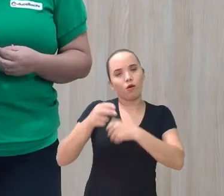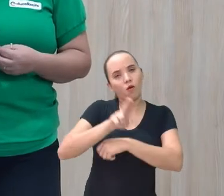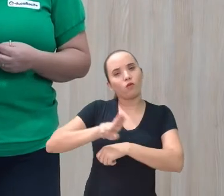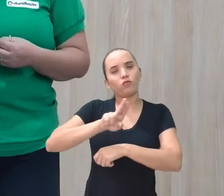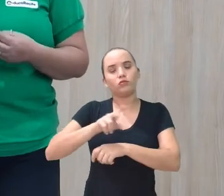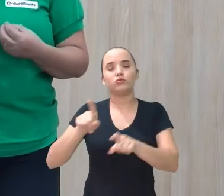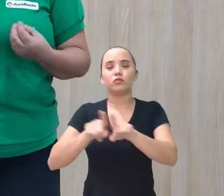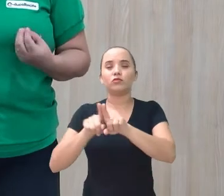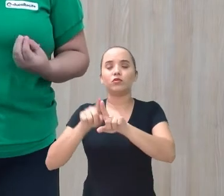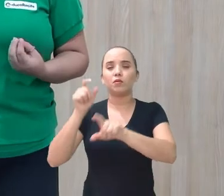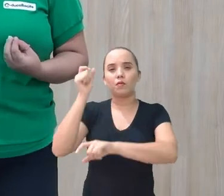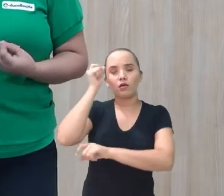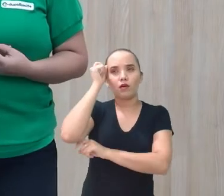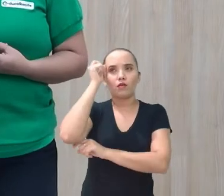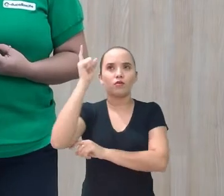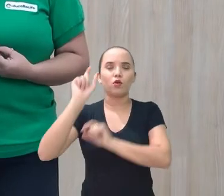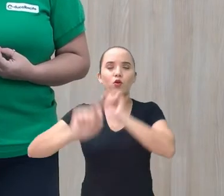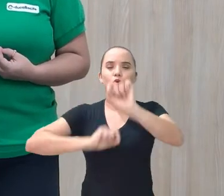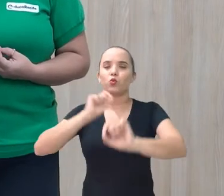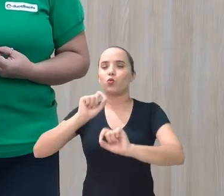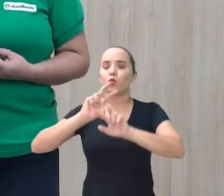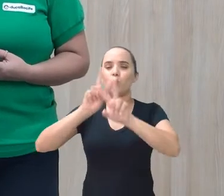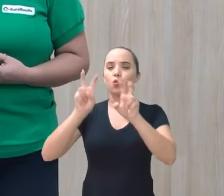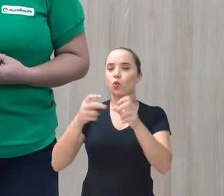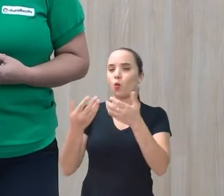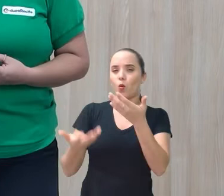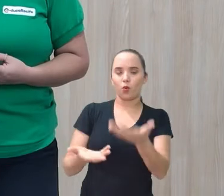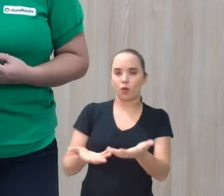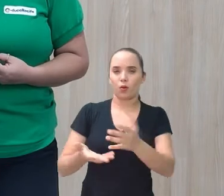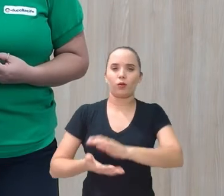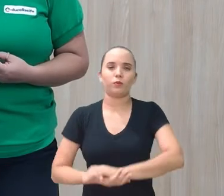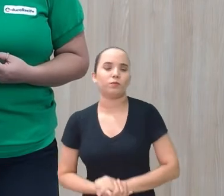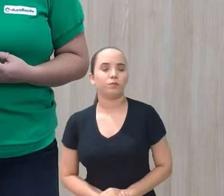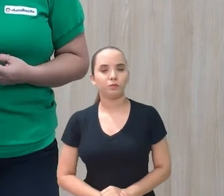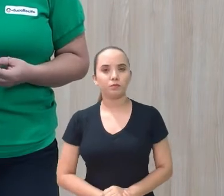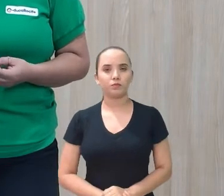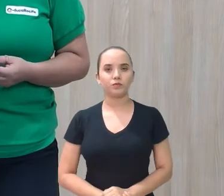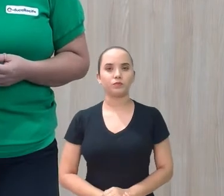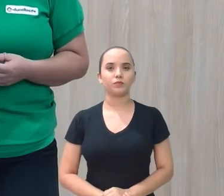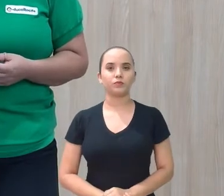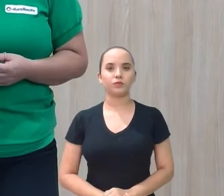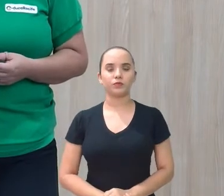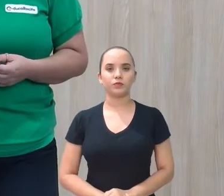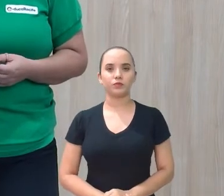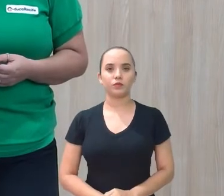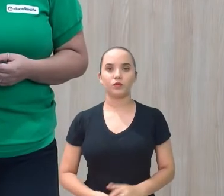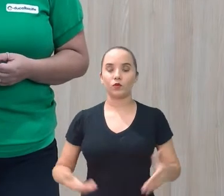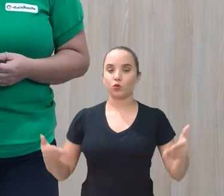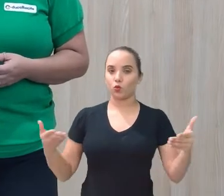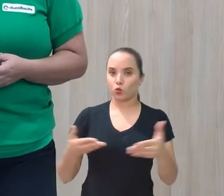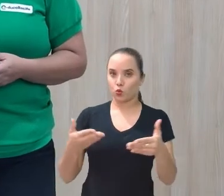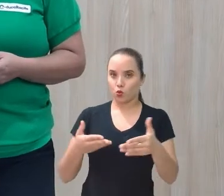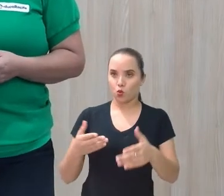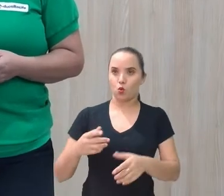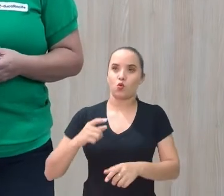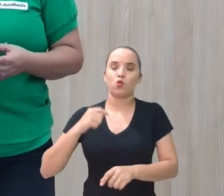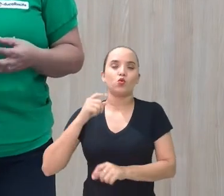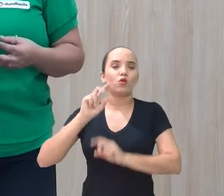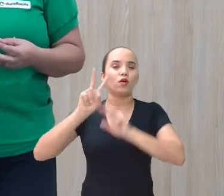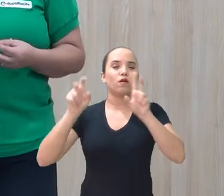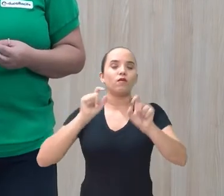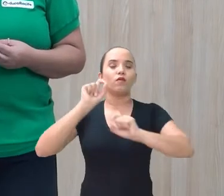um pouco da ideia do que é essa tecnologia assistiva. Hoje vamos